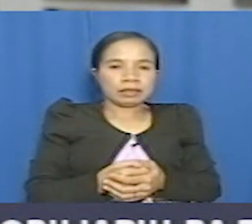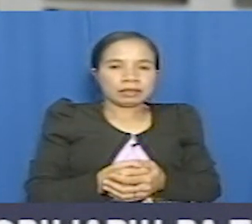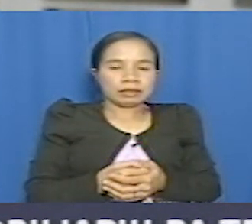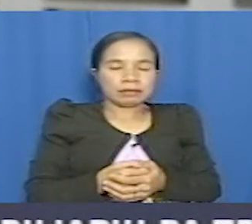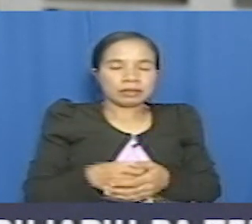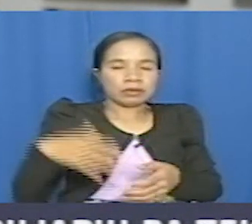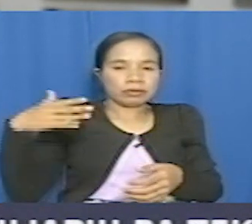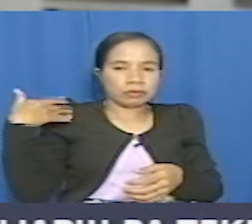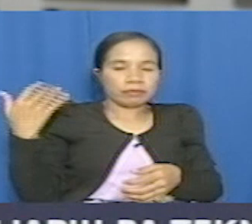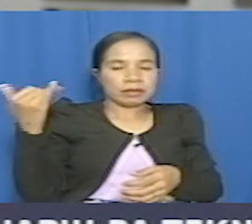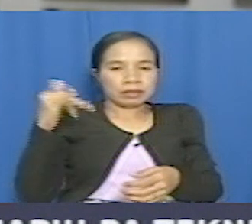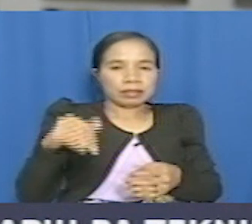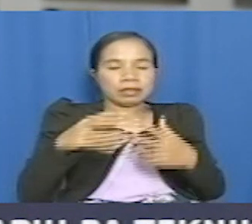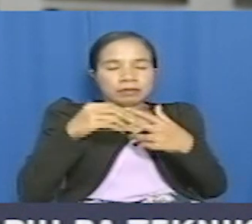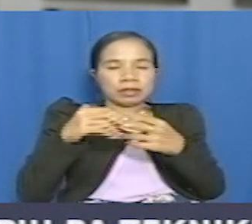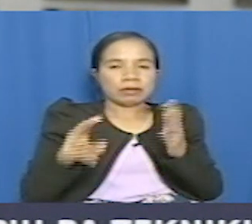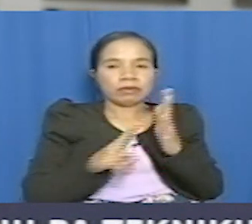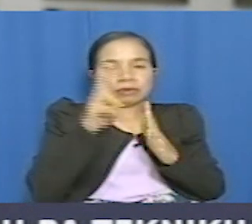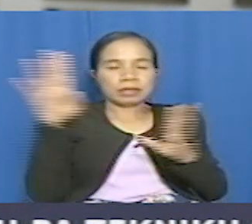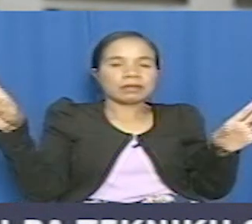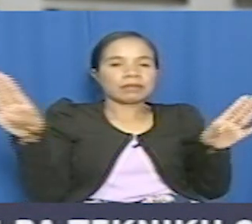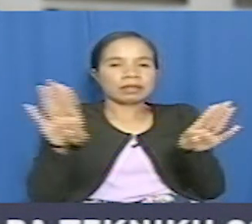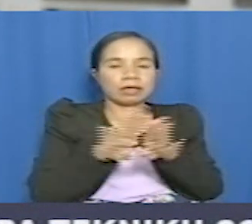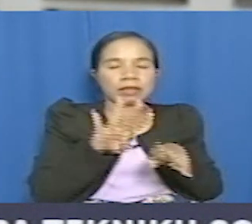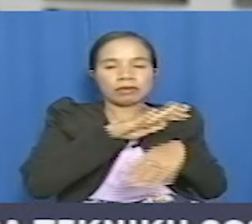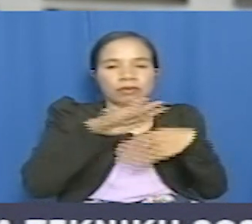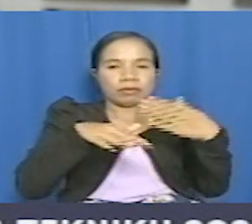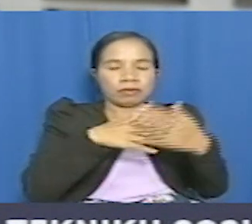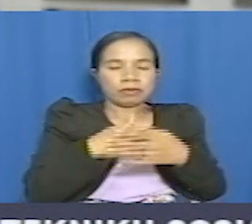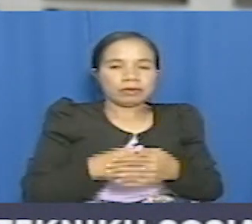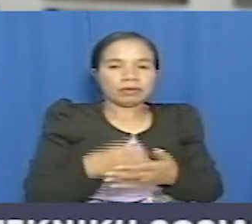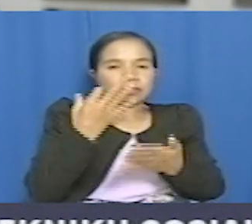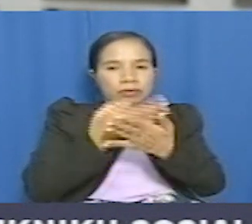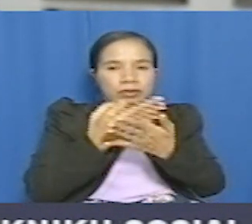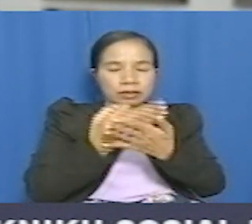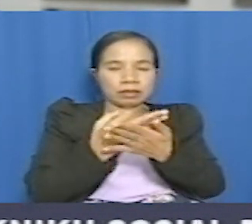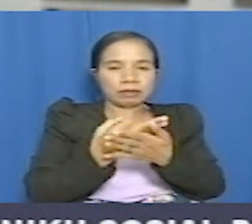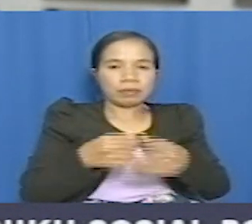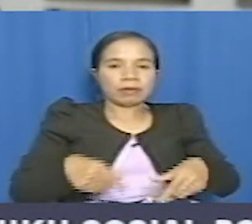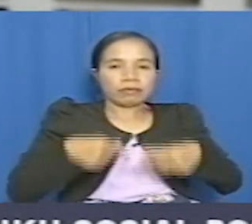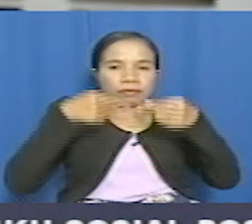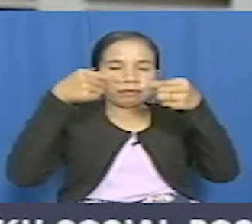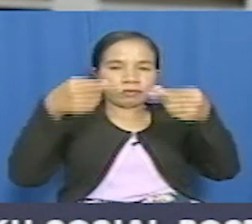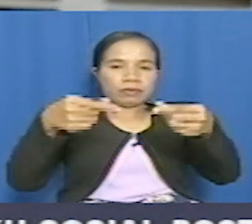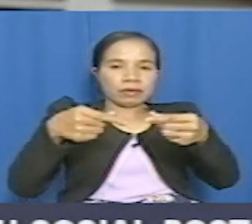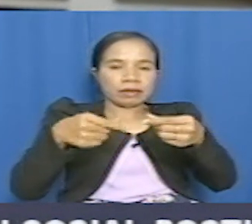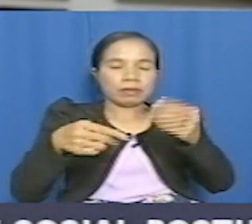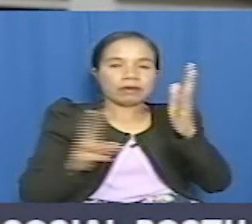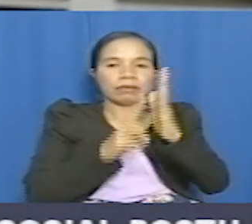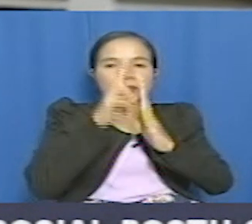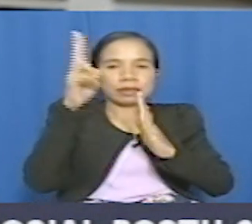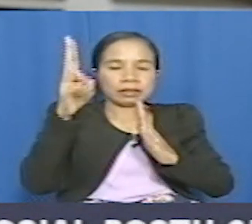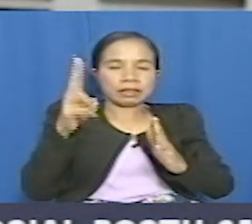juventudeiro, lhe o universitário não está totalmente. Não se divulga o sangue, não vemos que foi na maioria